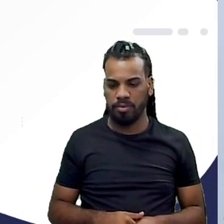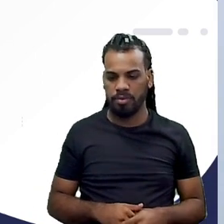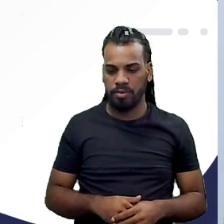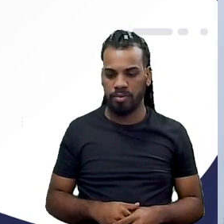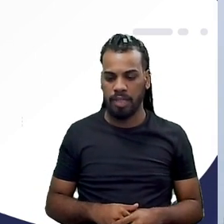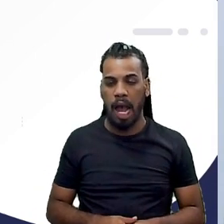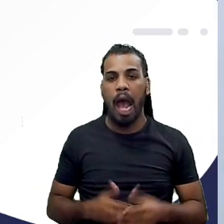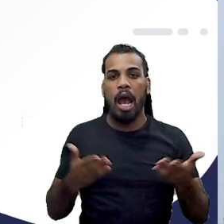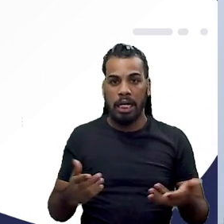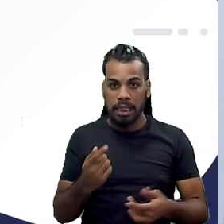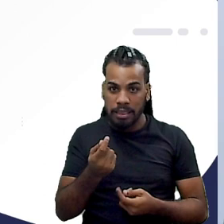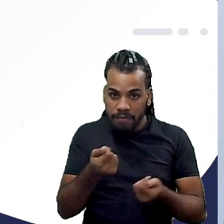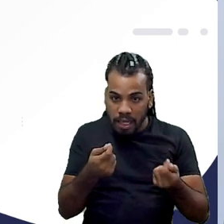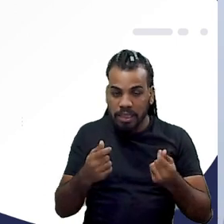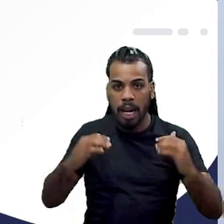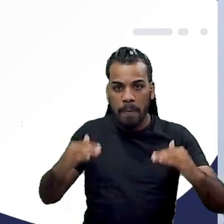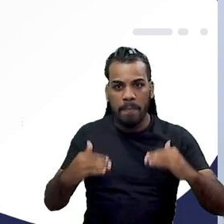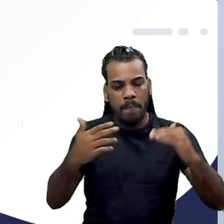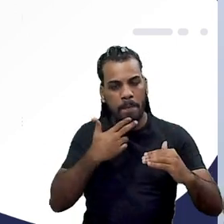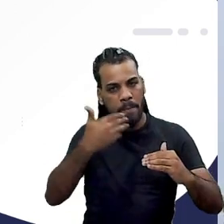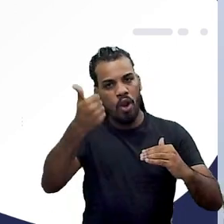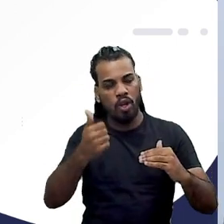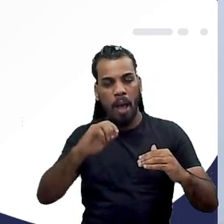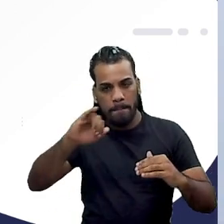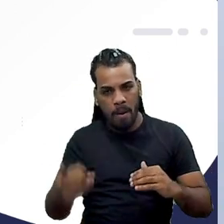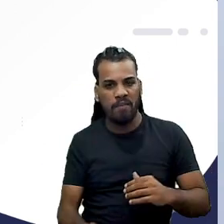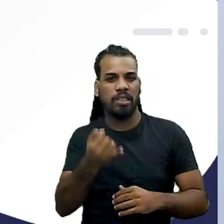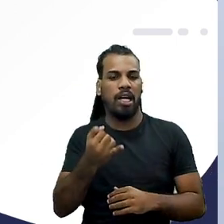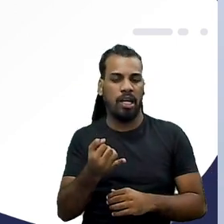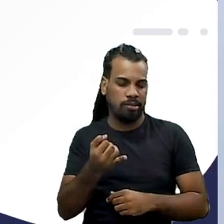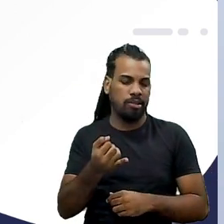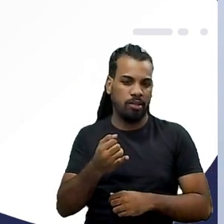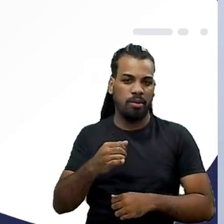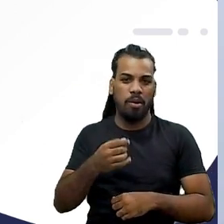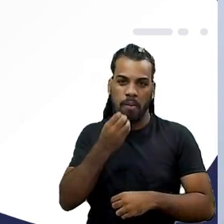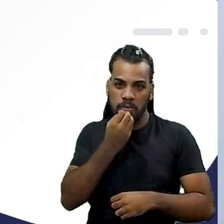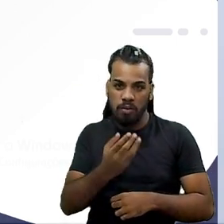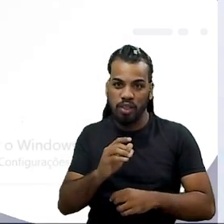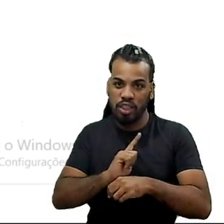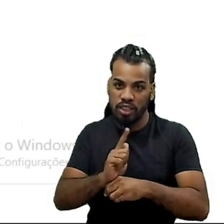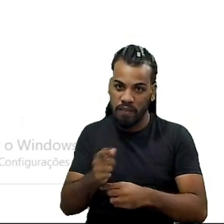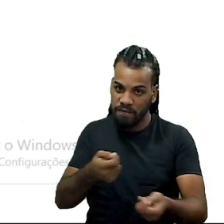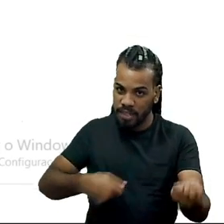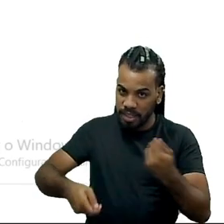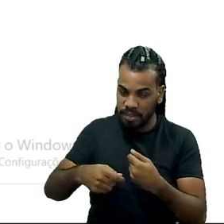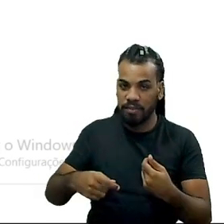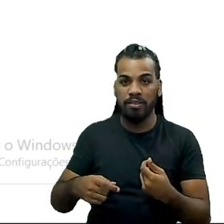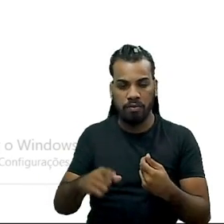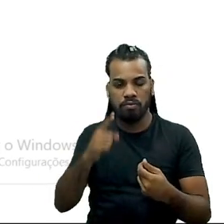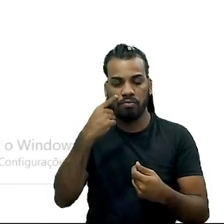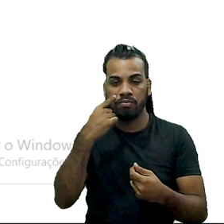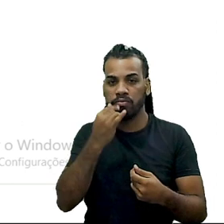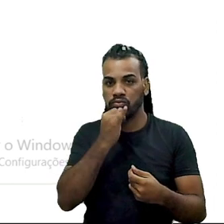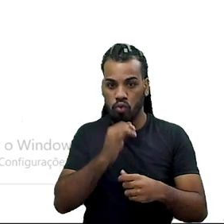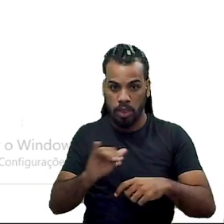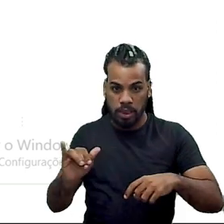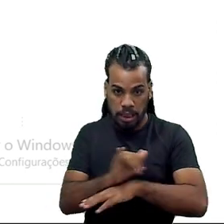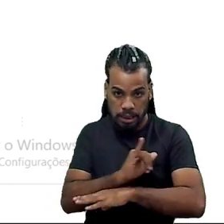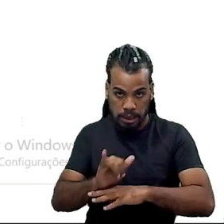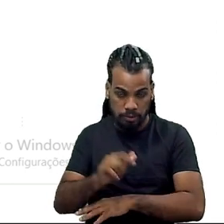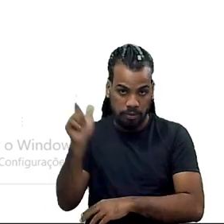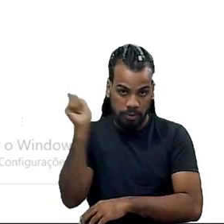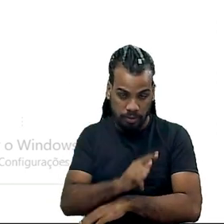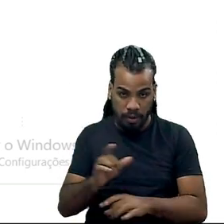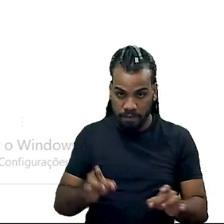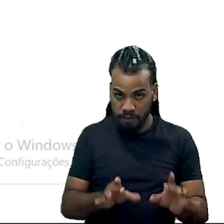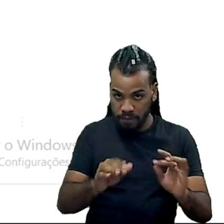gerar eficiência financeira, como aproveitar os benefícios da gestão financeira. Quando você cria estratégias que têm condições de